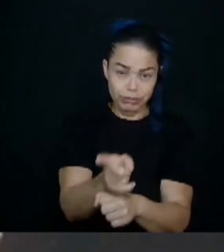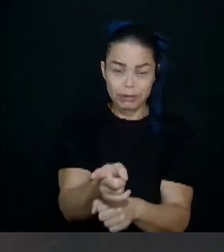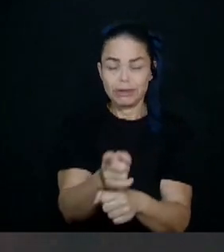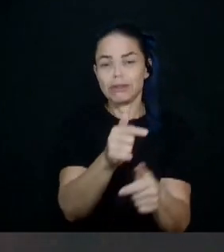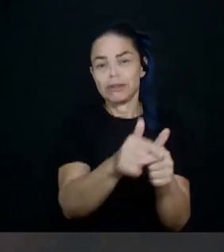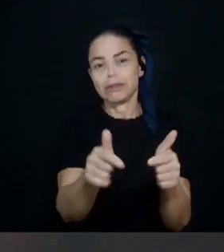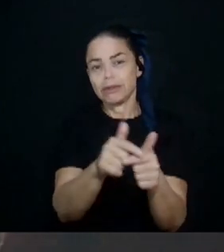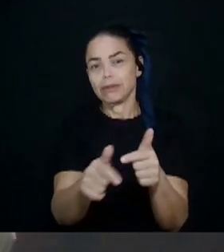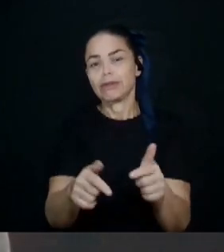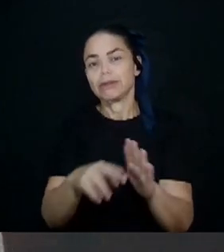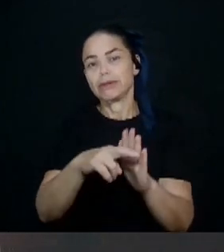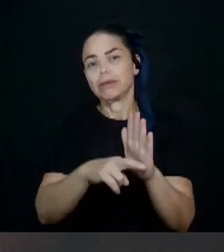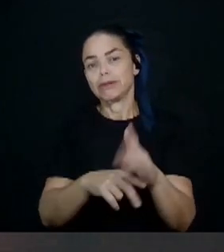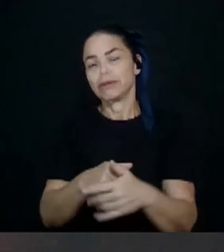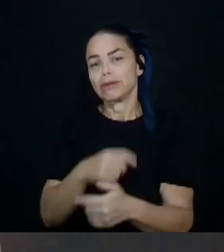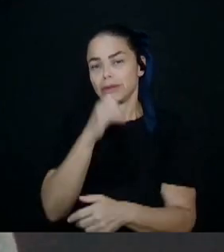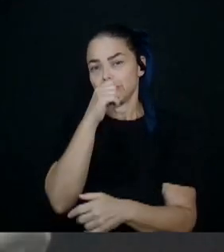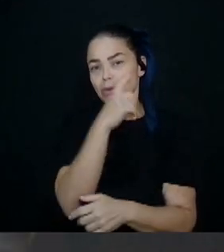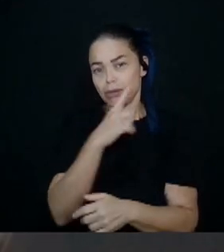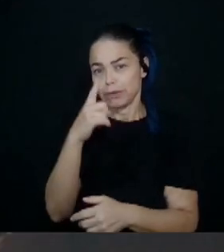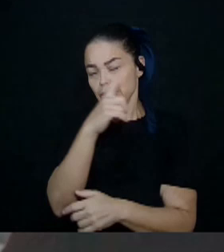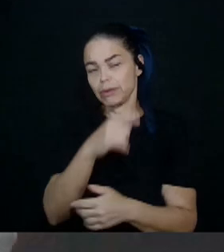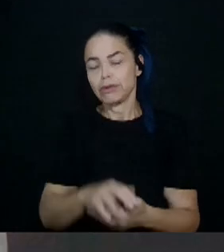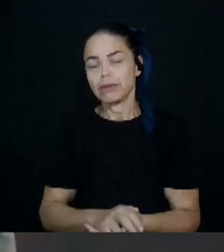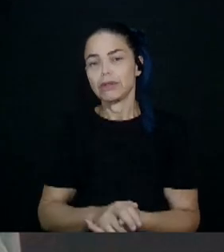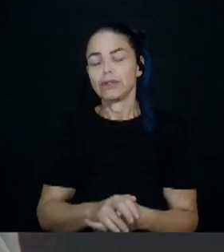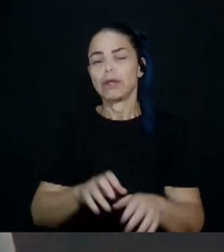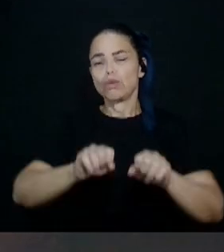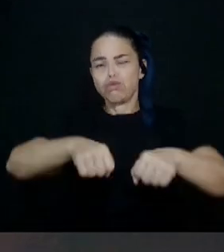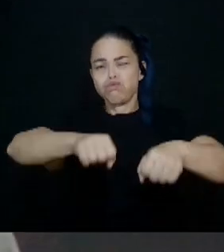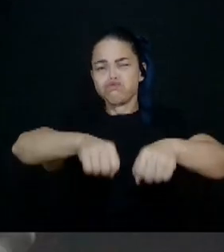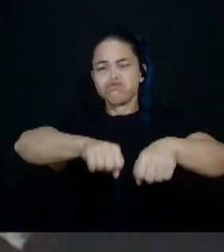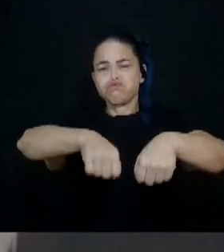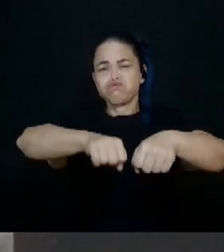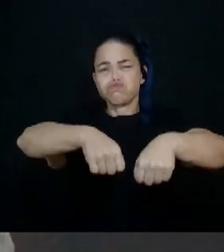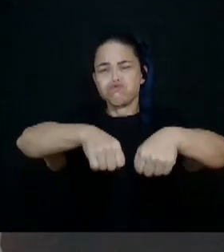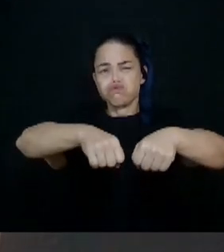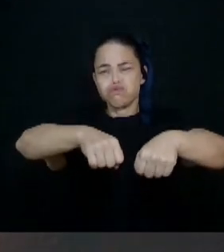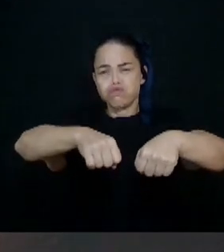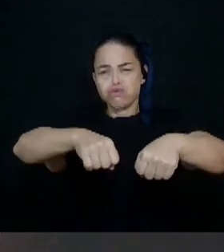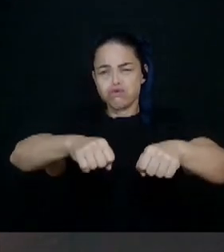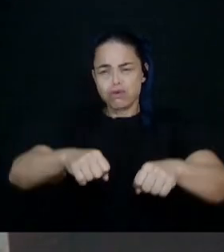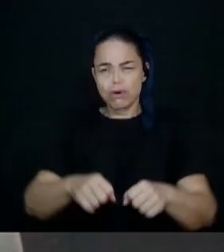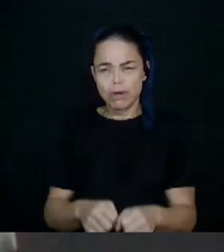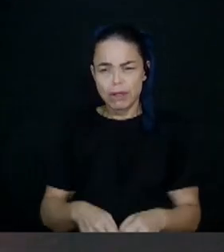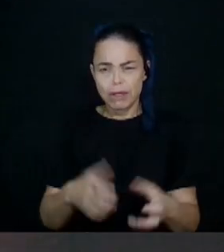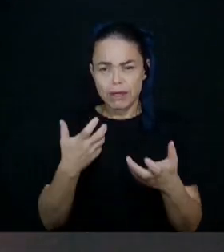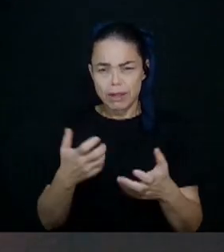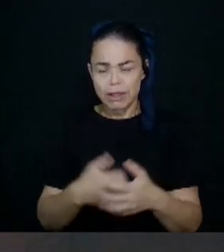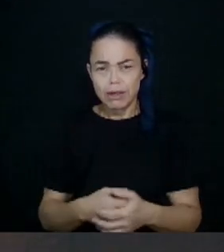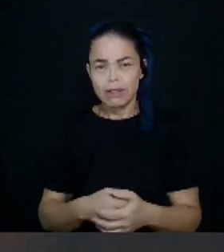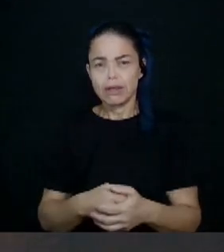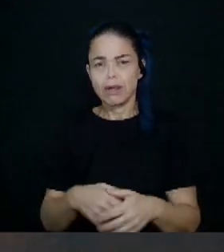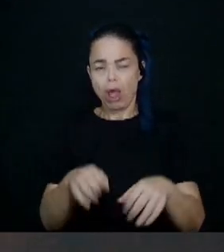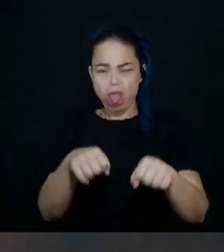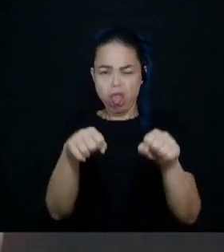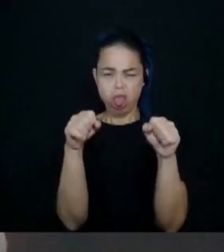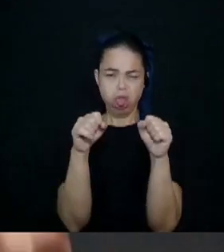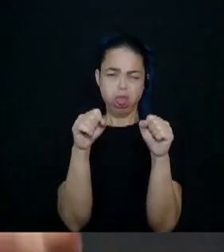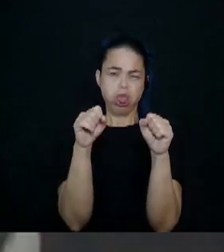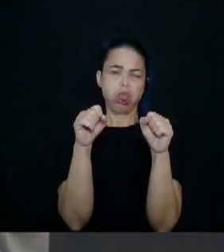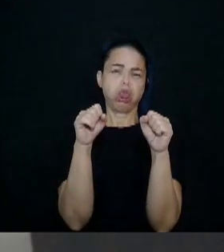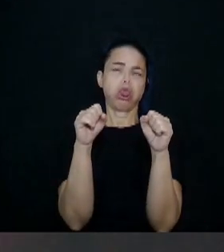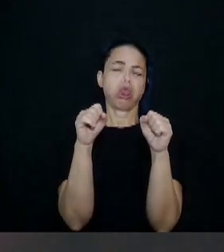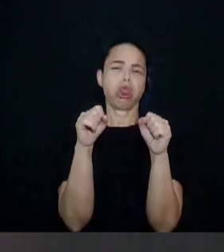semana, nós estamos falando de carro, esse pessoal de motociclistas aí que acham motociclistas, que querem colocar o joelhinho, o cotovelinho no asfalto